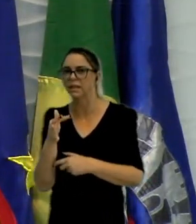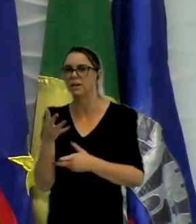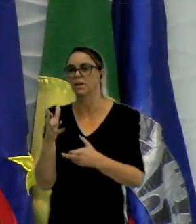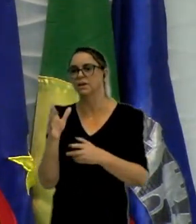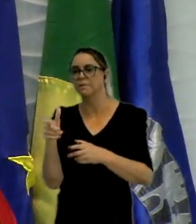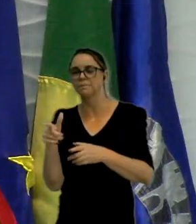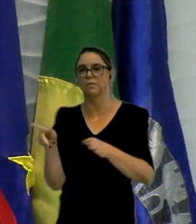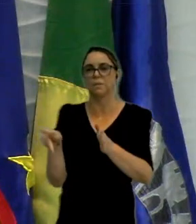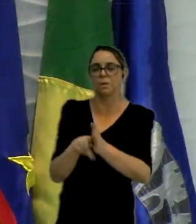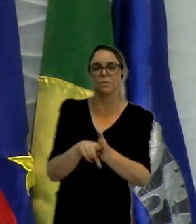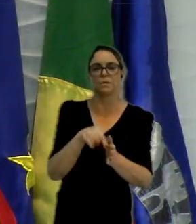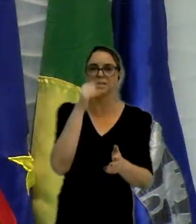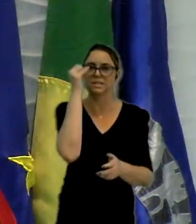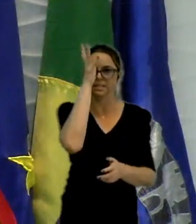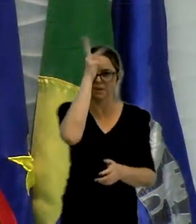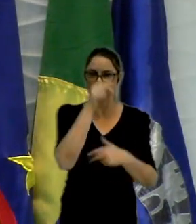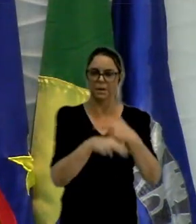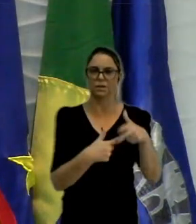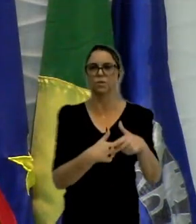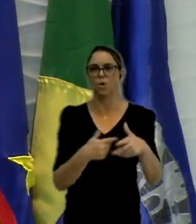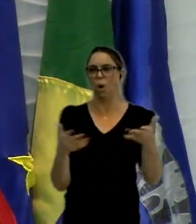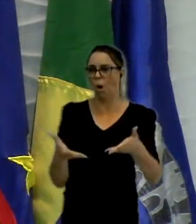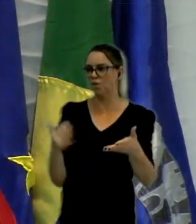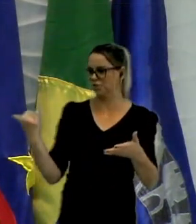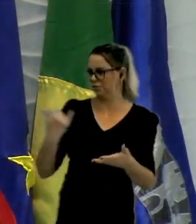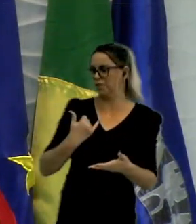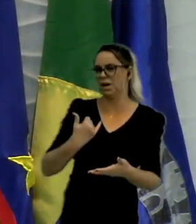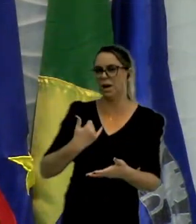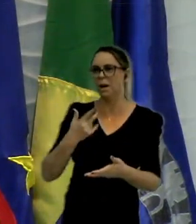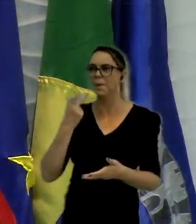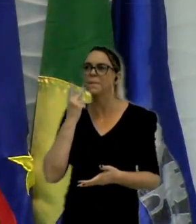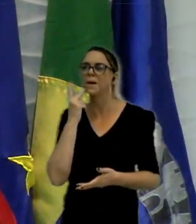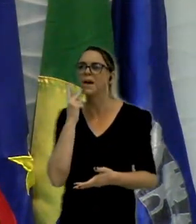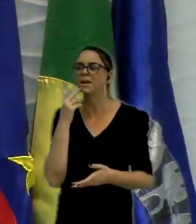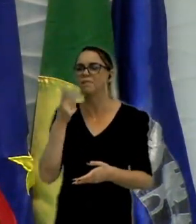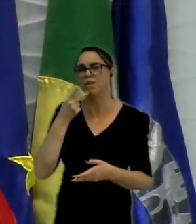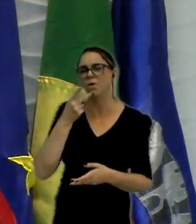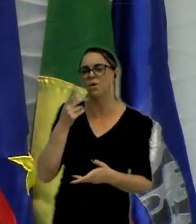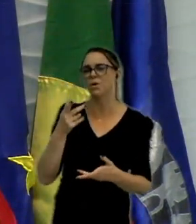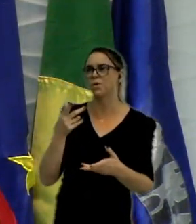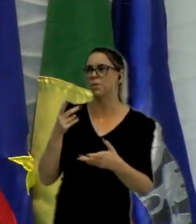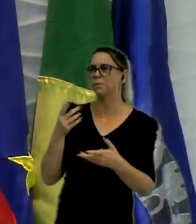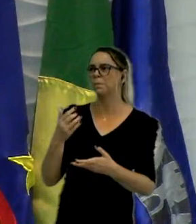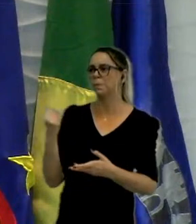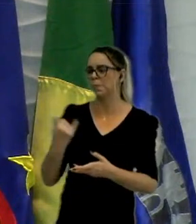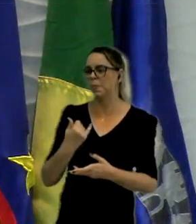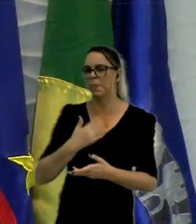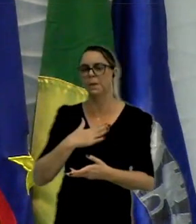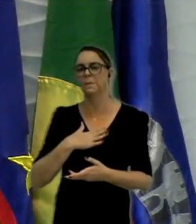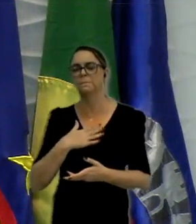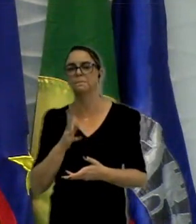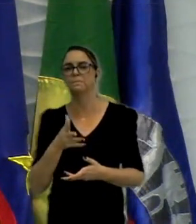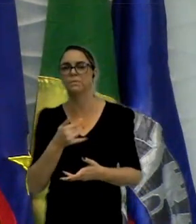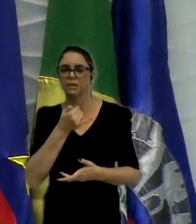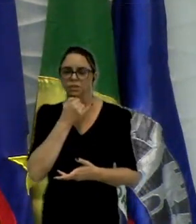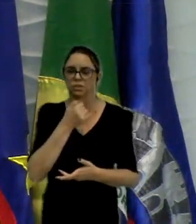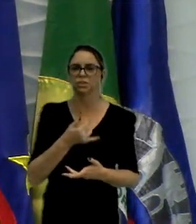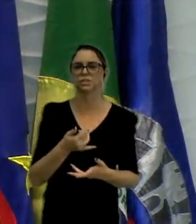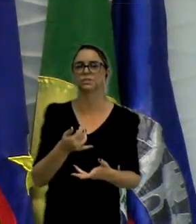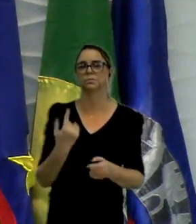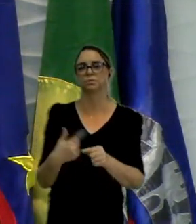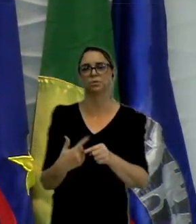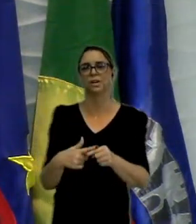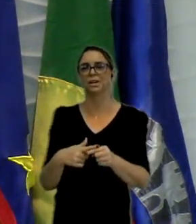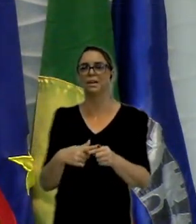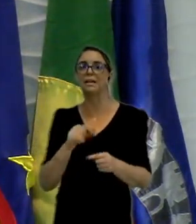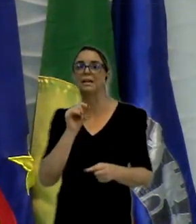recebi a triste notícia, também aqui hoje pelo vereador Padre, que uma das pessoas que mais atende essa casa, no funcionário da Compesa, que